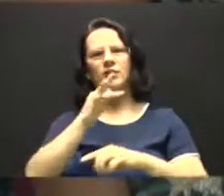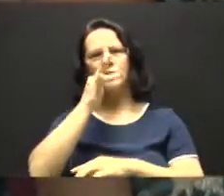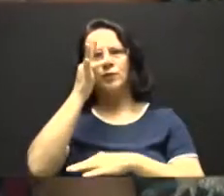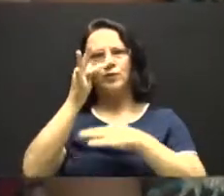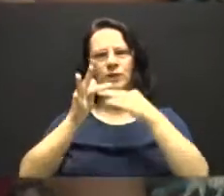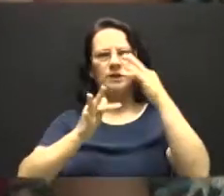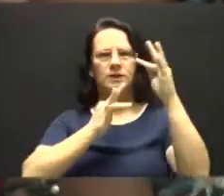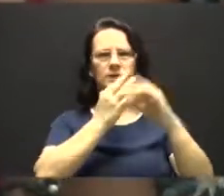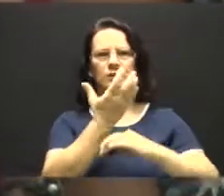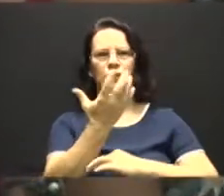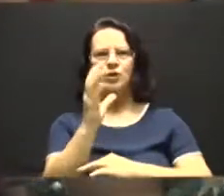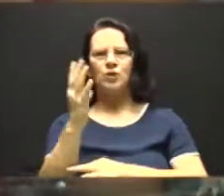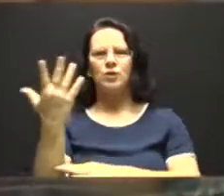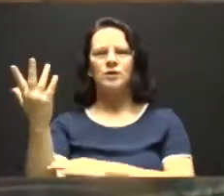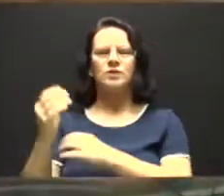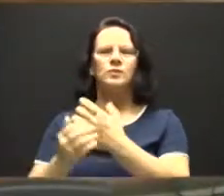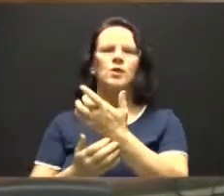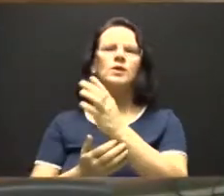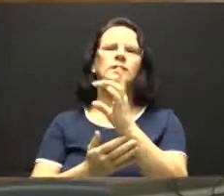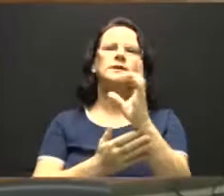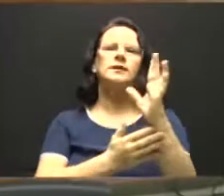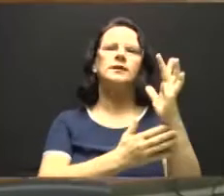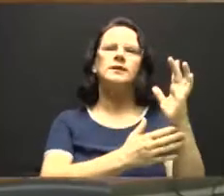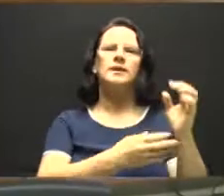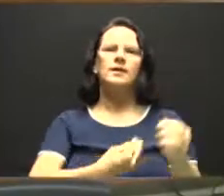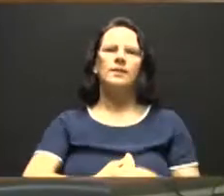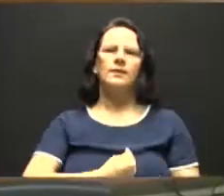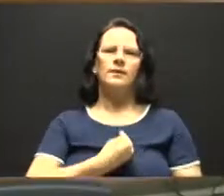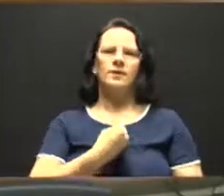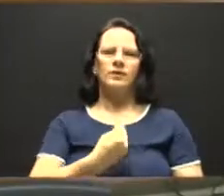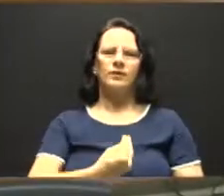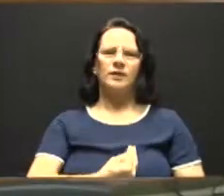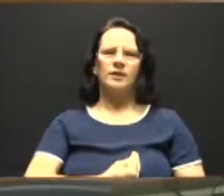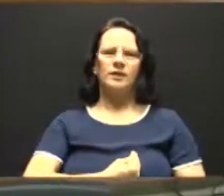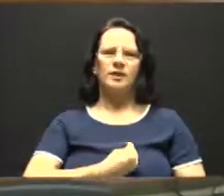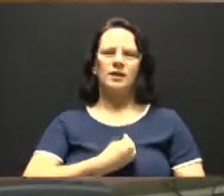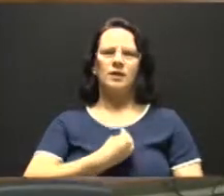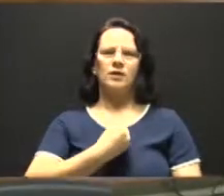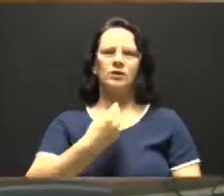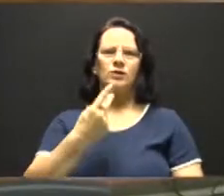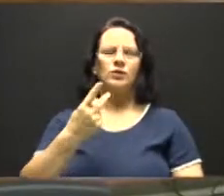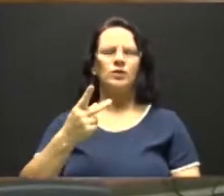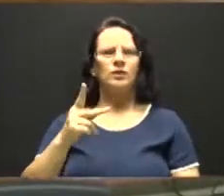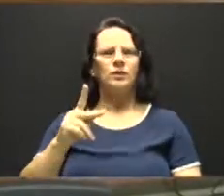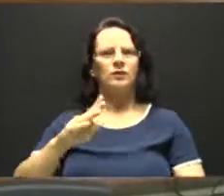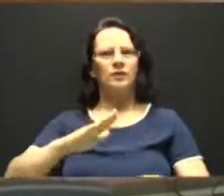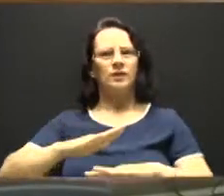falou erro nossos bosques quem mais gritava